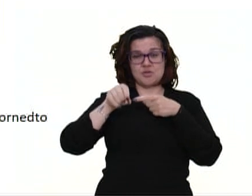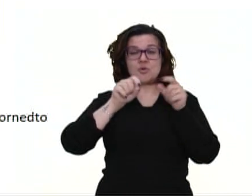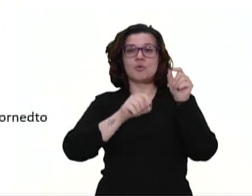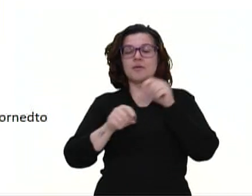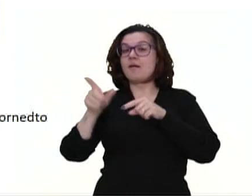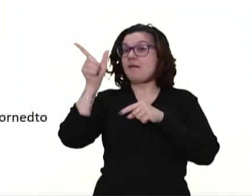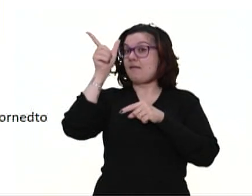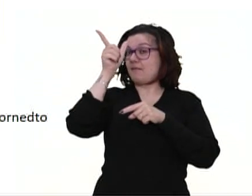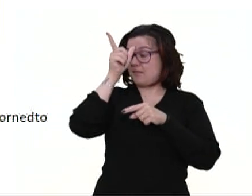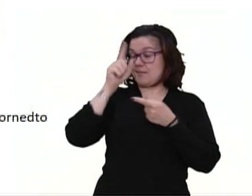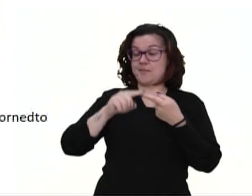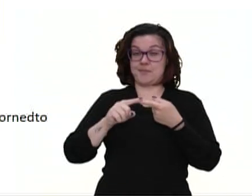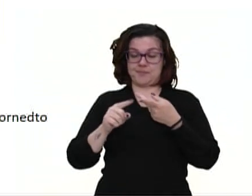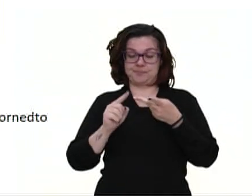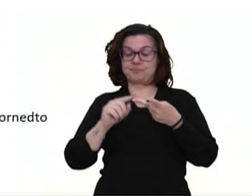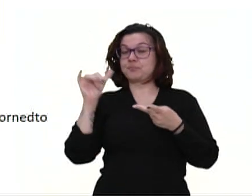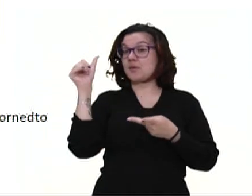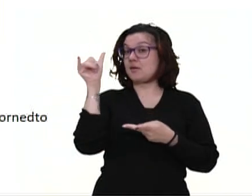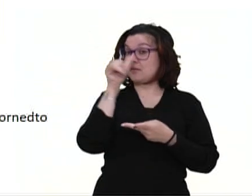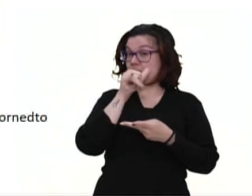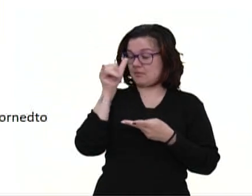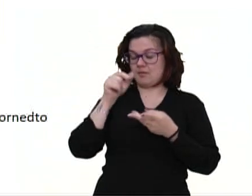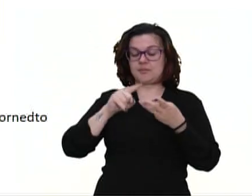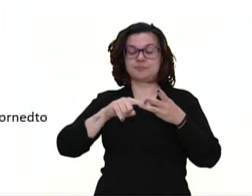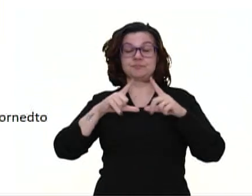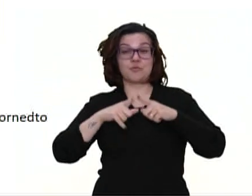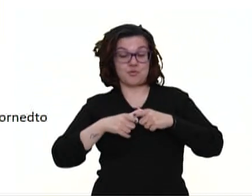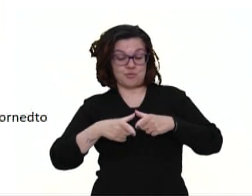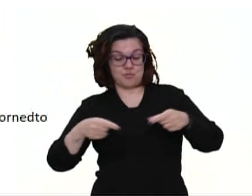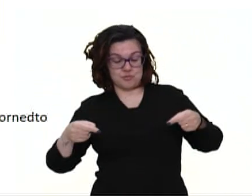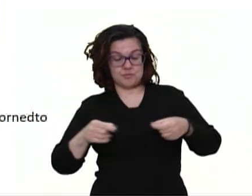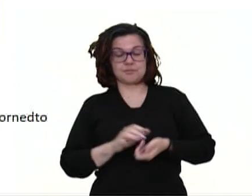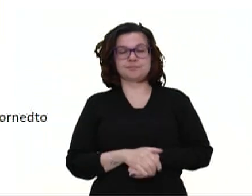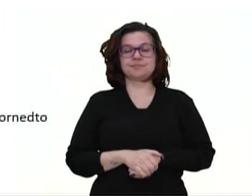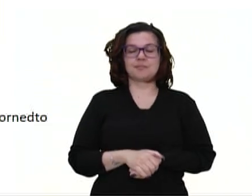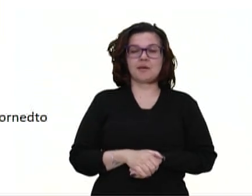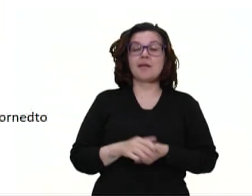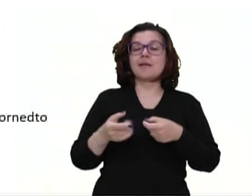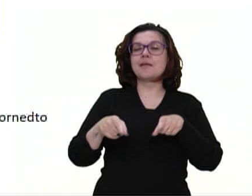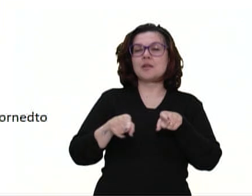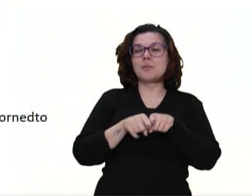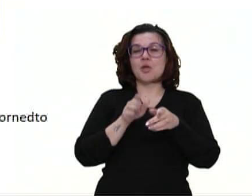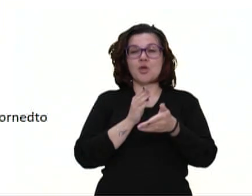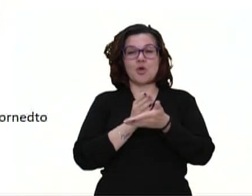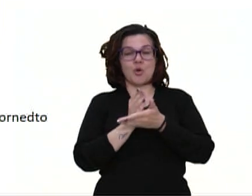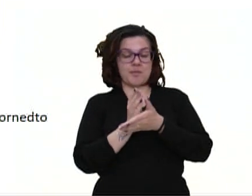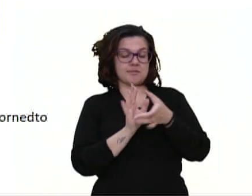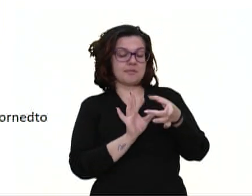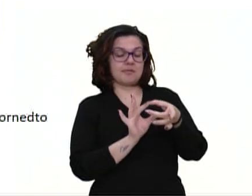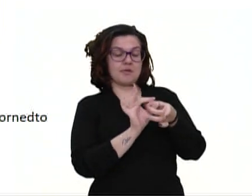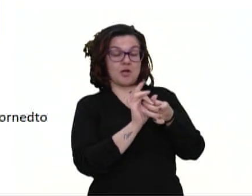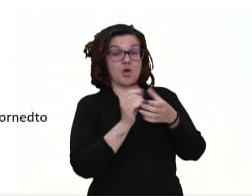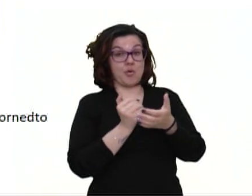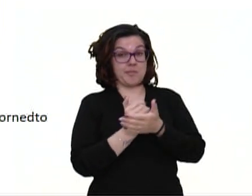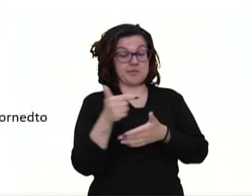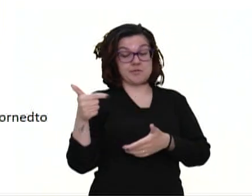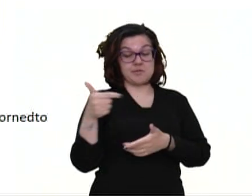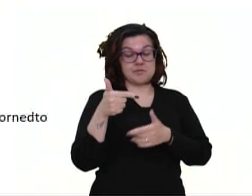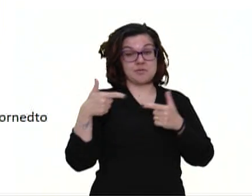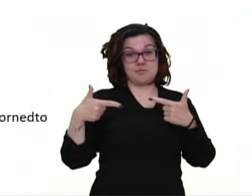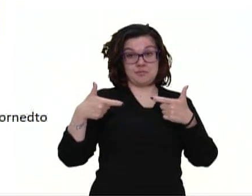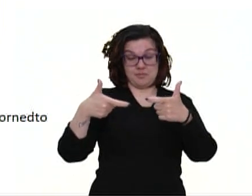a Alemanha, a Itália e o Japão, que inicialmente aliados deram início à Segunda Guerra